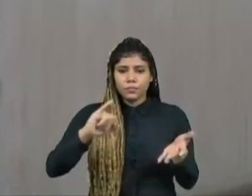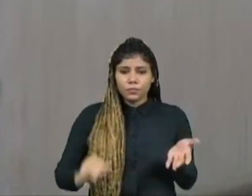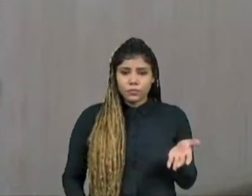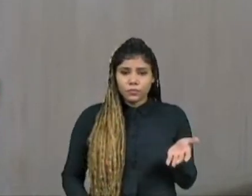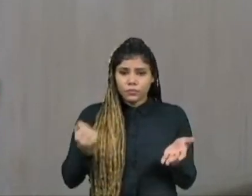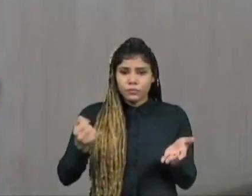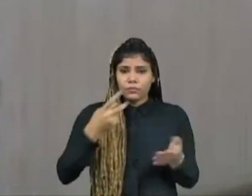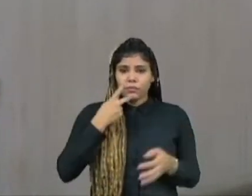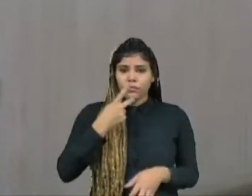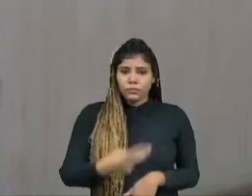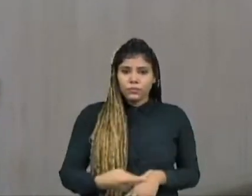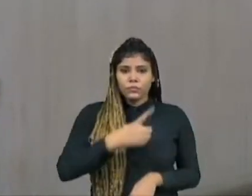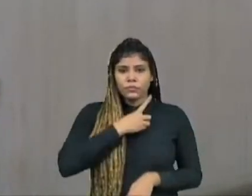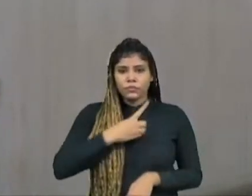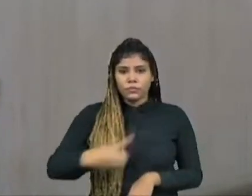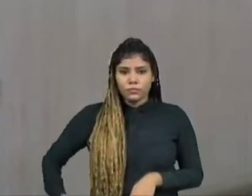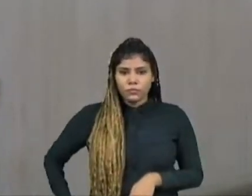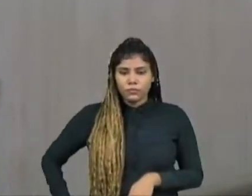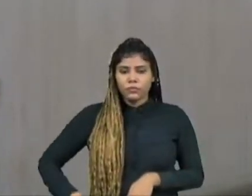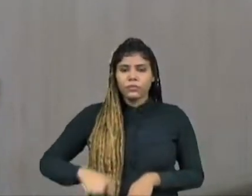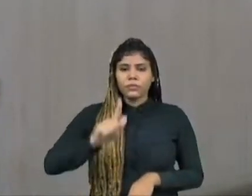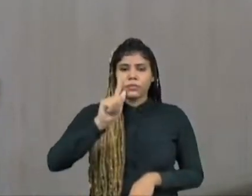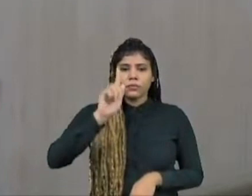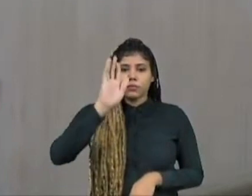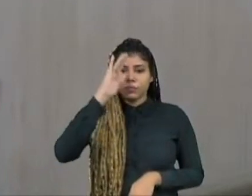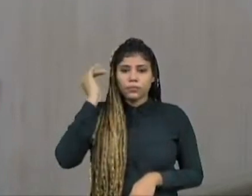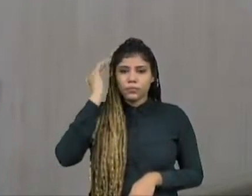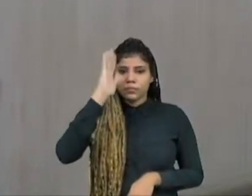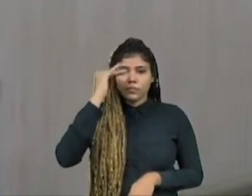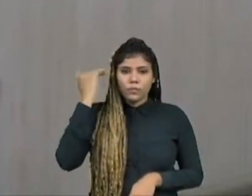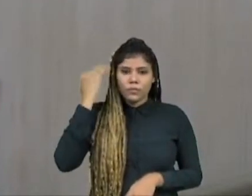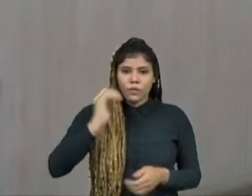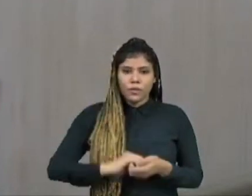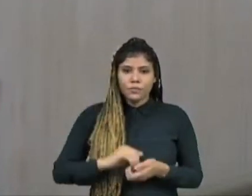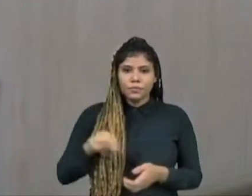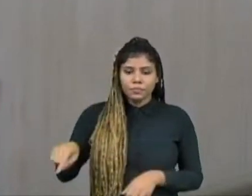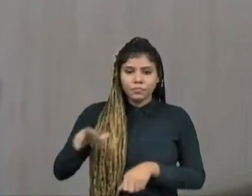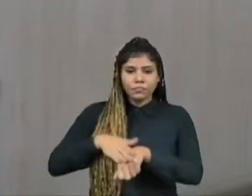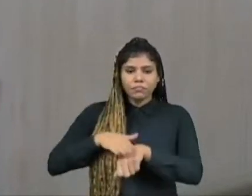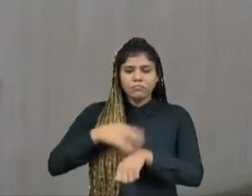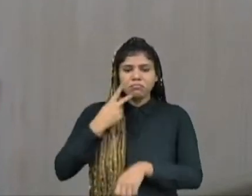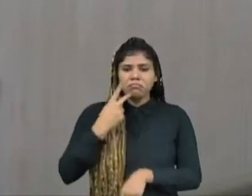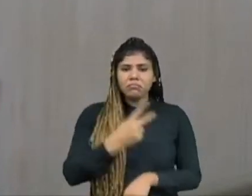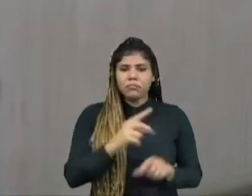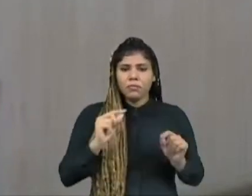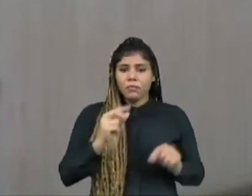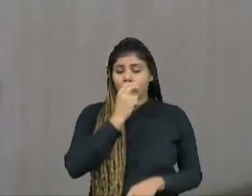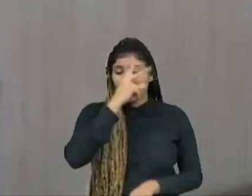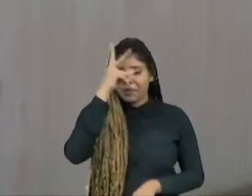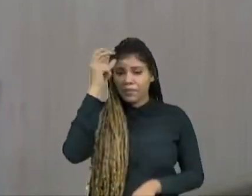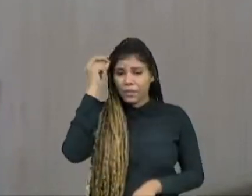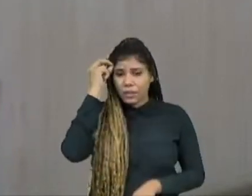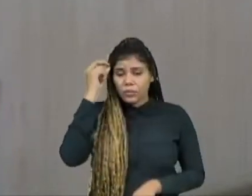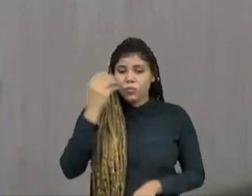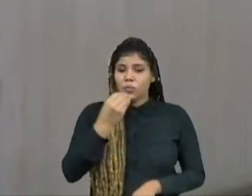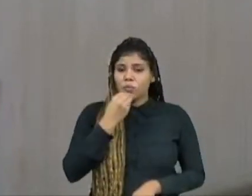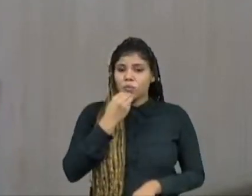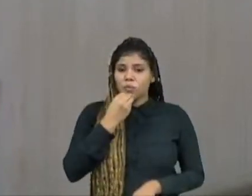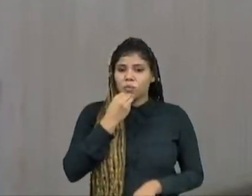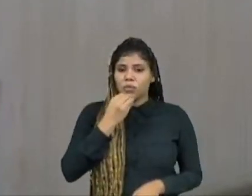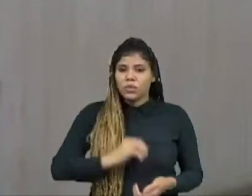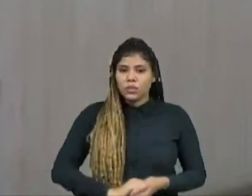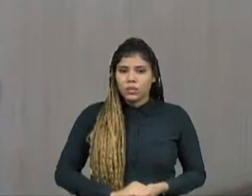deputado Guilherme Sampaio, ele disse aqui que o prefeito deveria